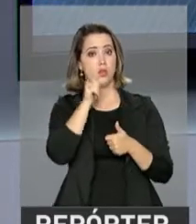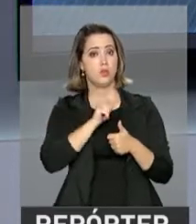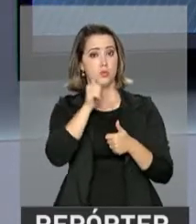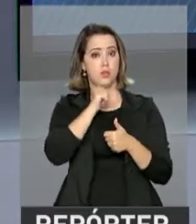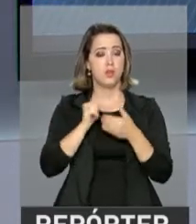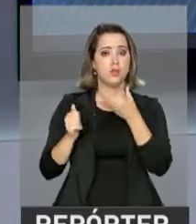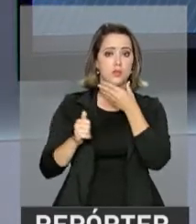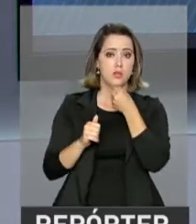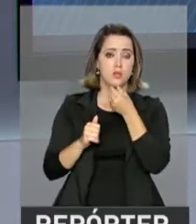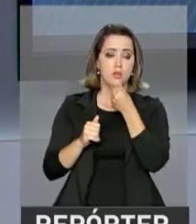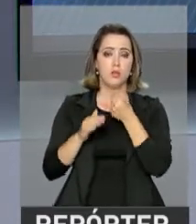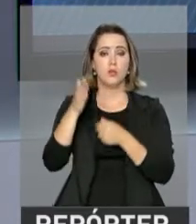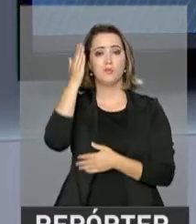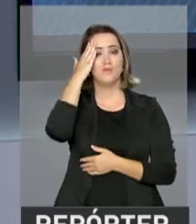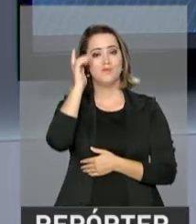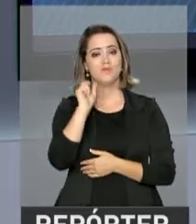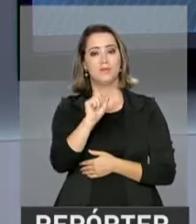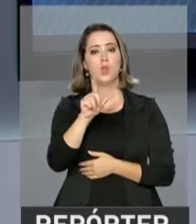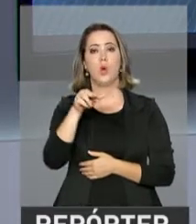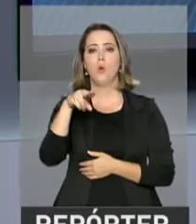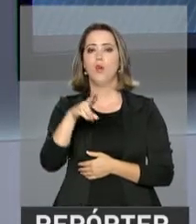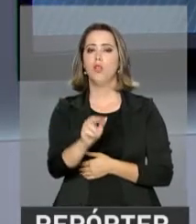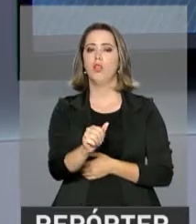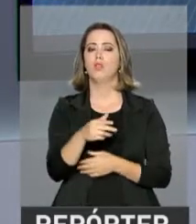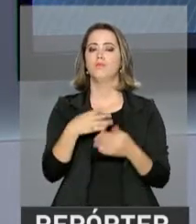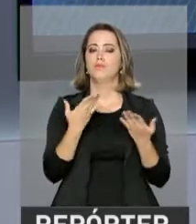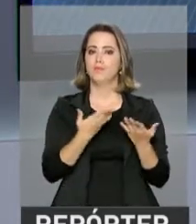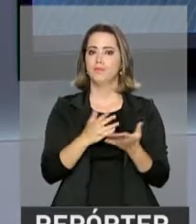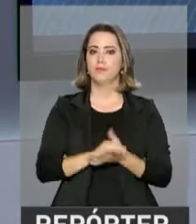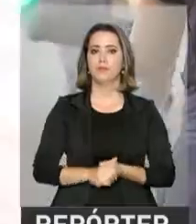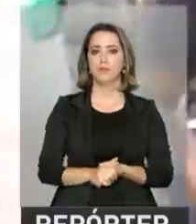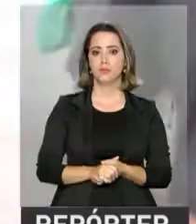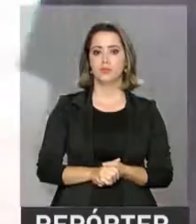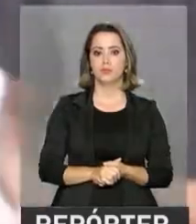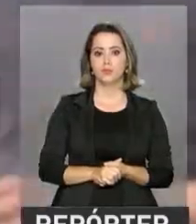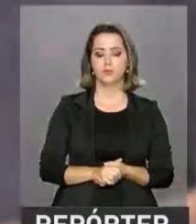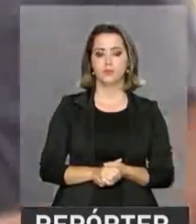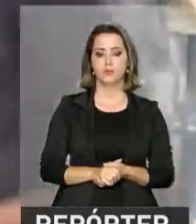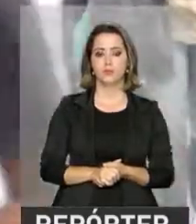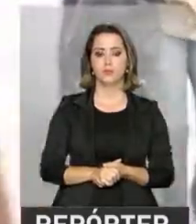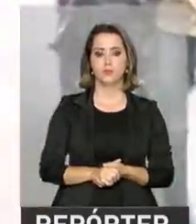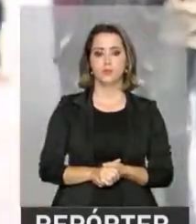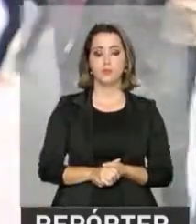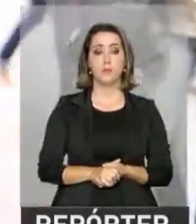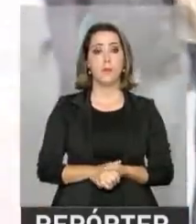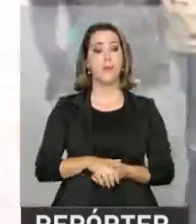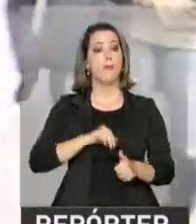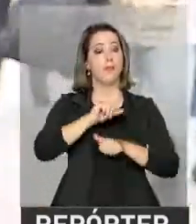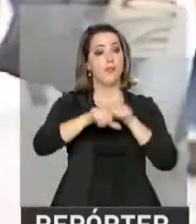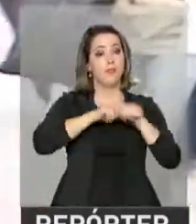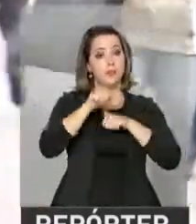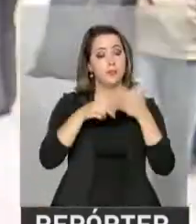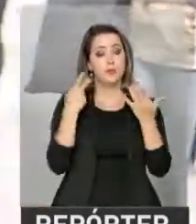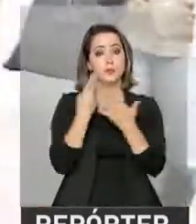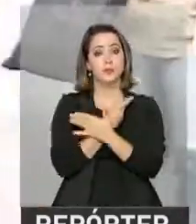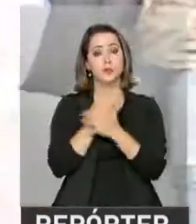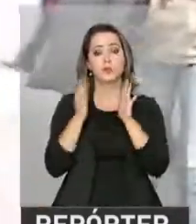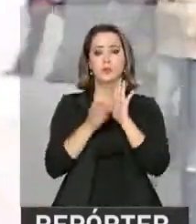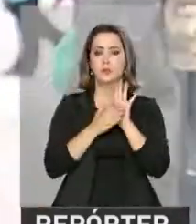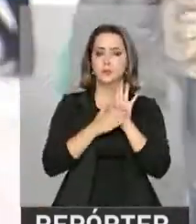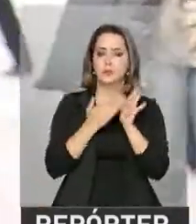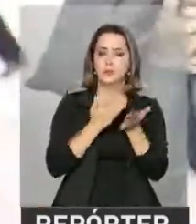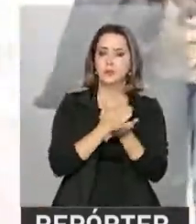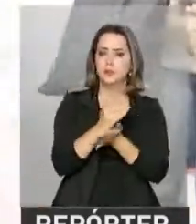homens saiba mais na reportagem de luana karen as modificações feitas na proposta original